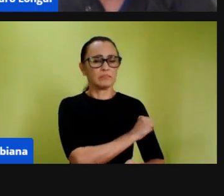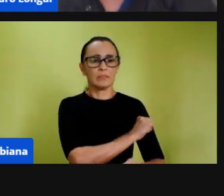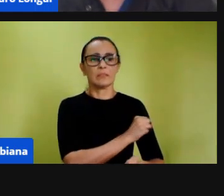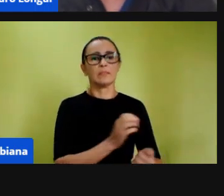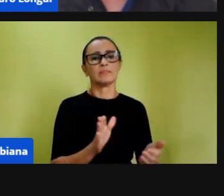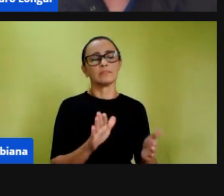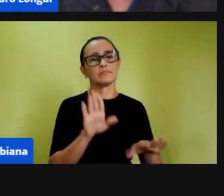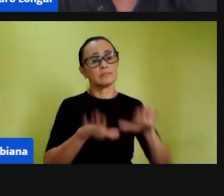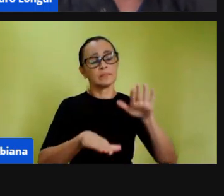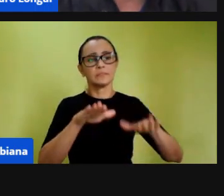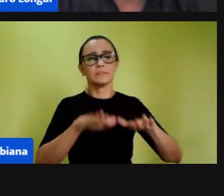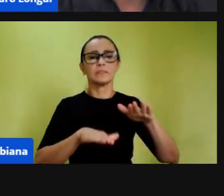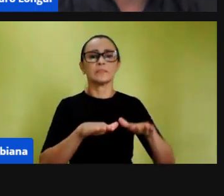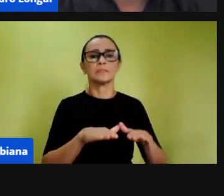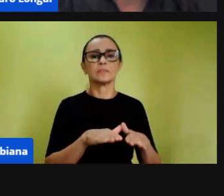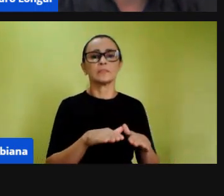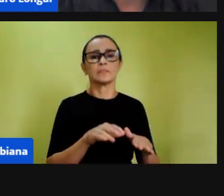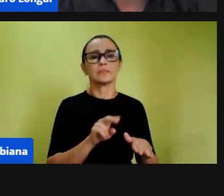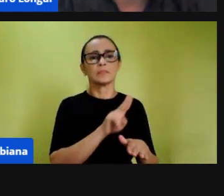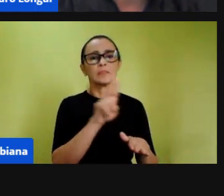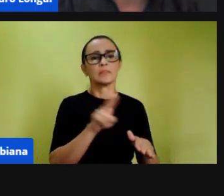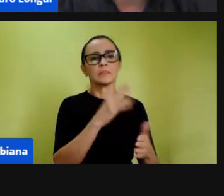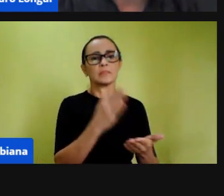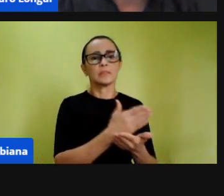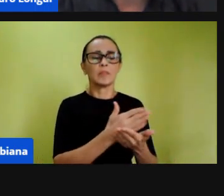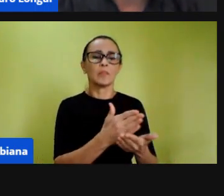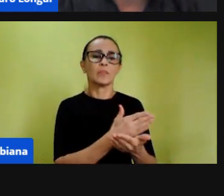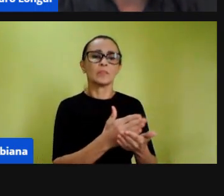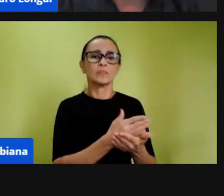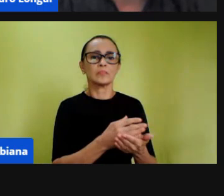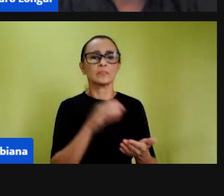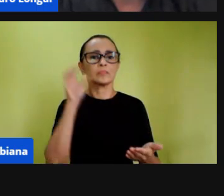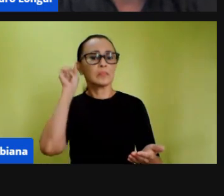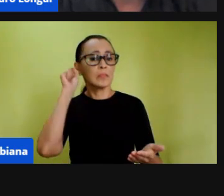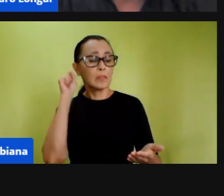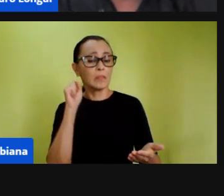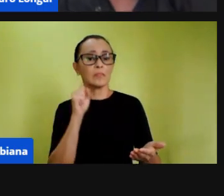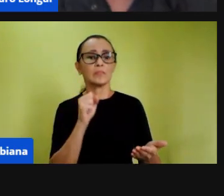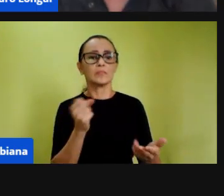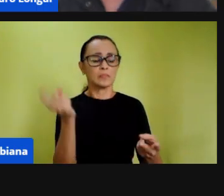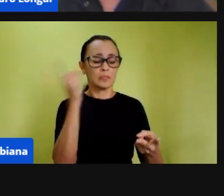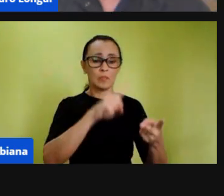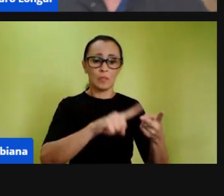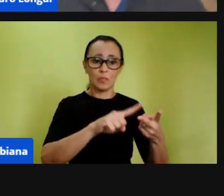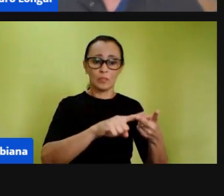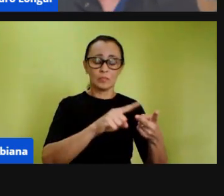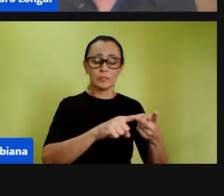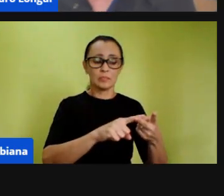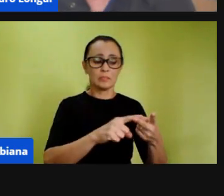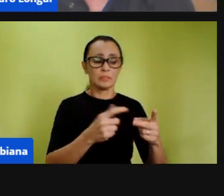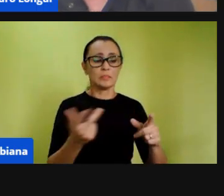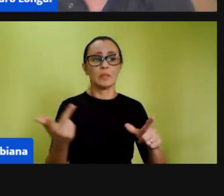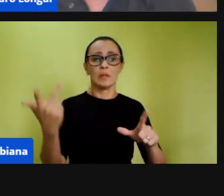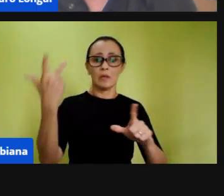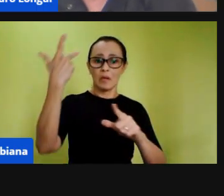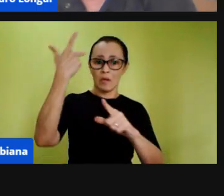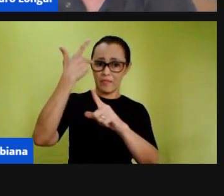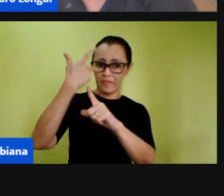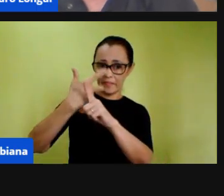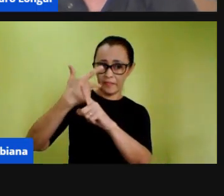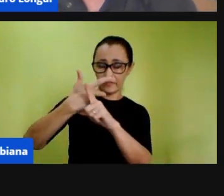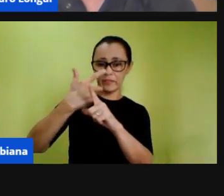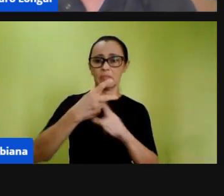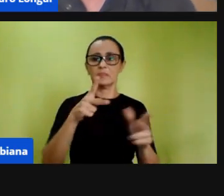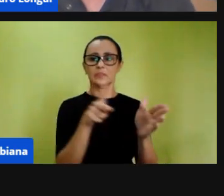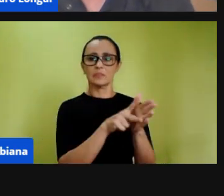utilizei notas de áudio, vídeos próprios, né? Explicando conteúdos.